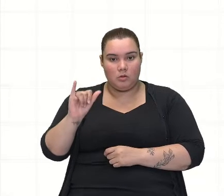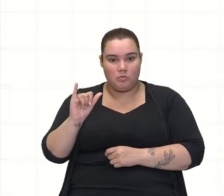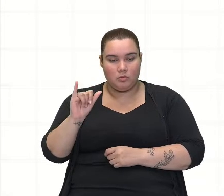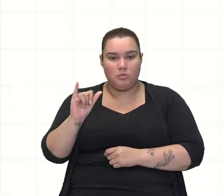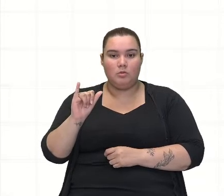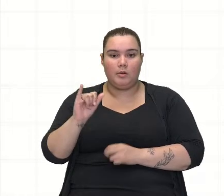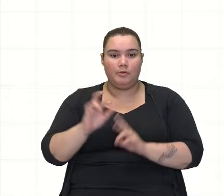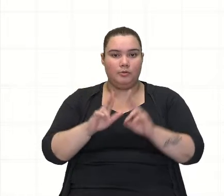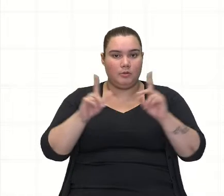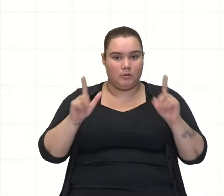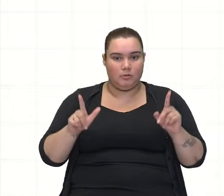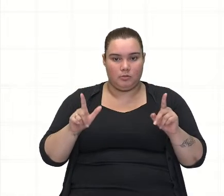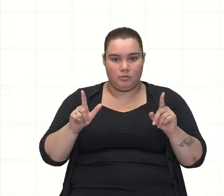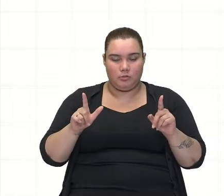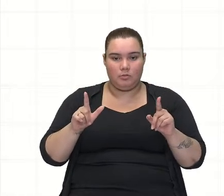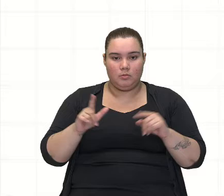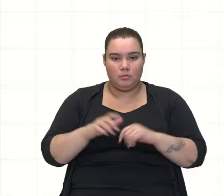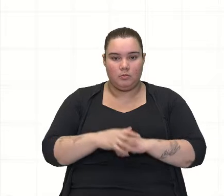são opostos.